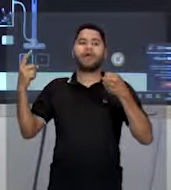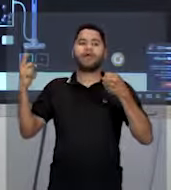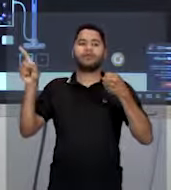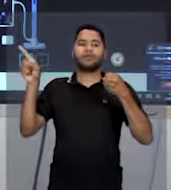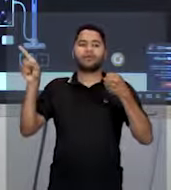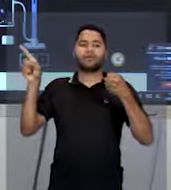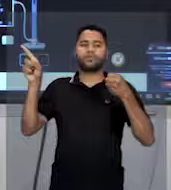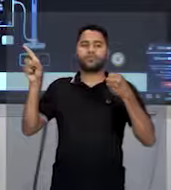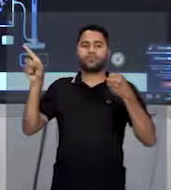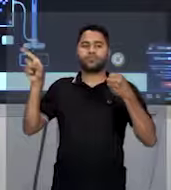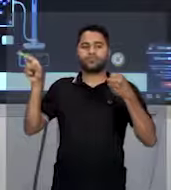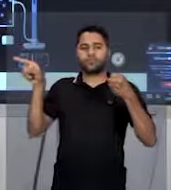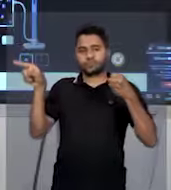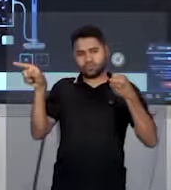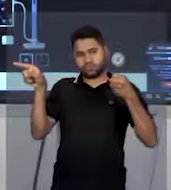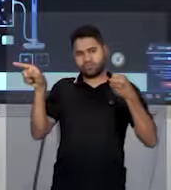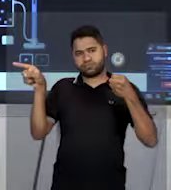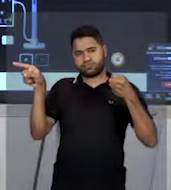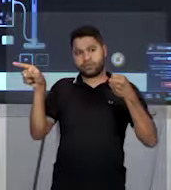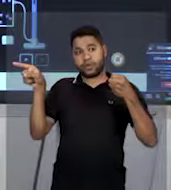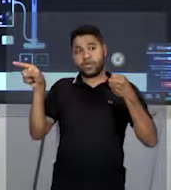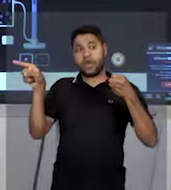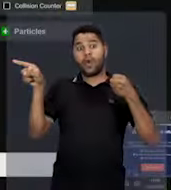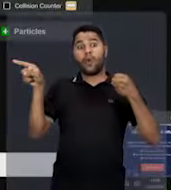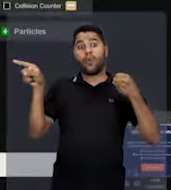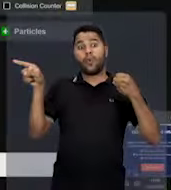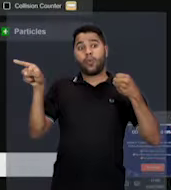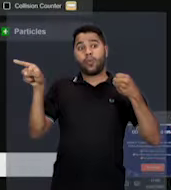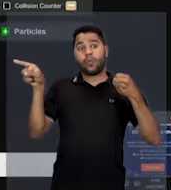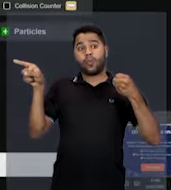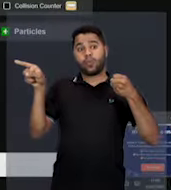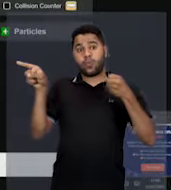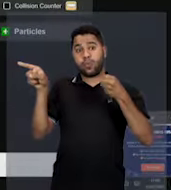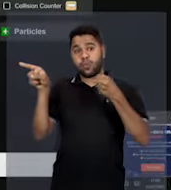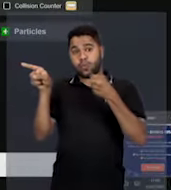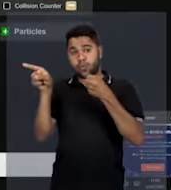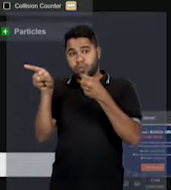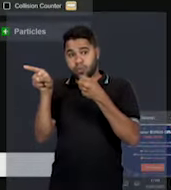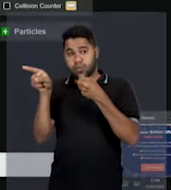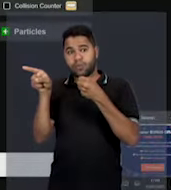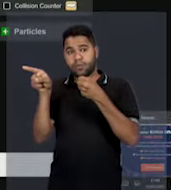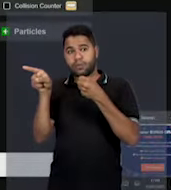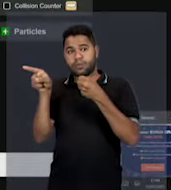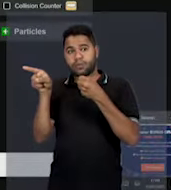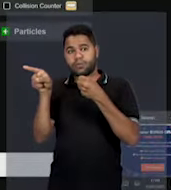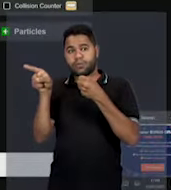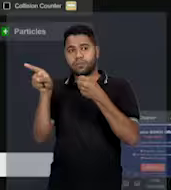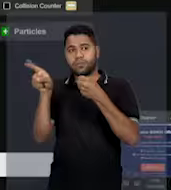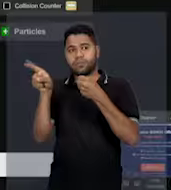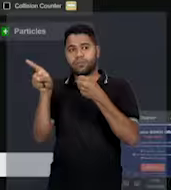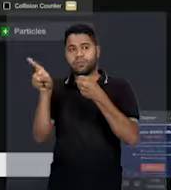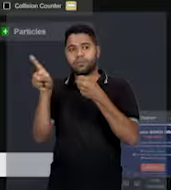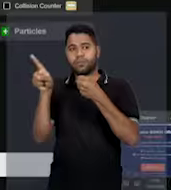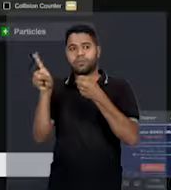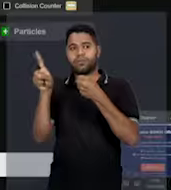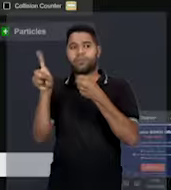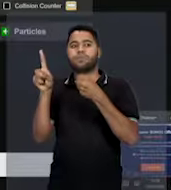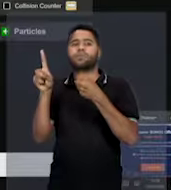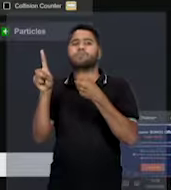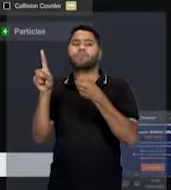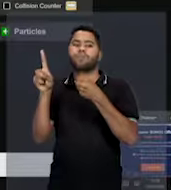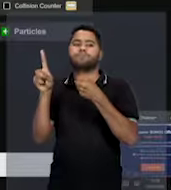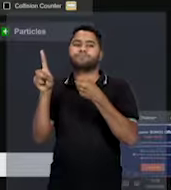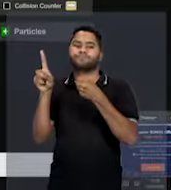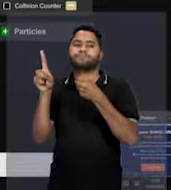reduz. Inverso, concorda? Se eu diminuo o meu volume, a minha pressão